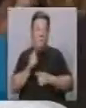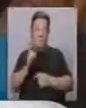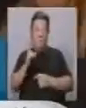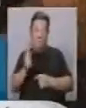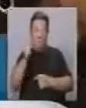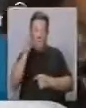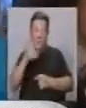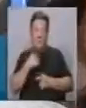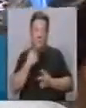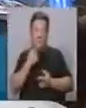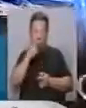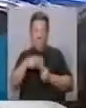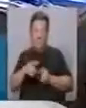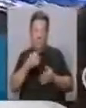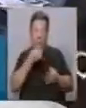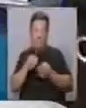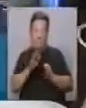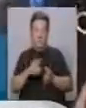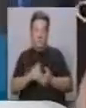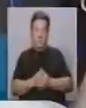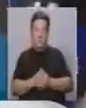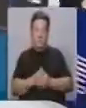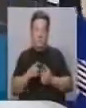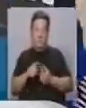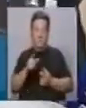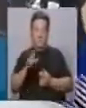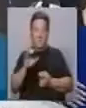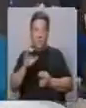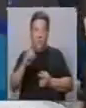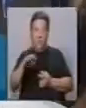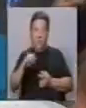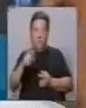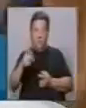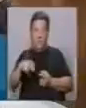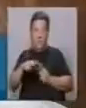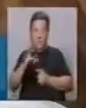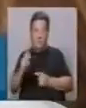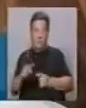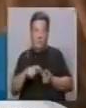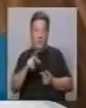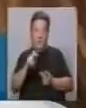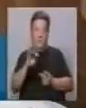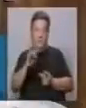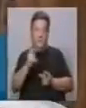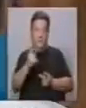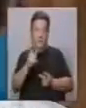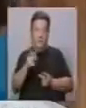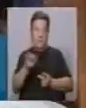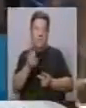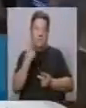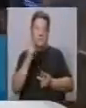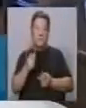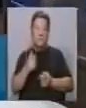Vou interromper esta conversa da Constança e da Rafaela. Constança, vocês são de que curso?